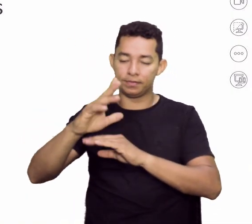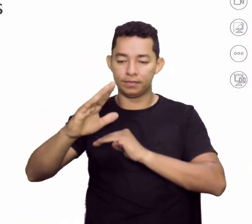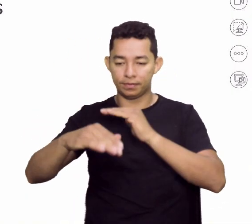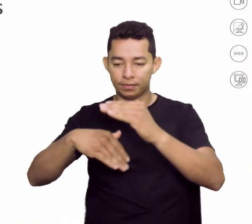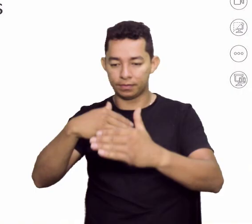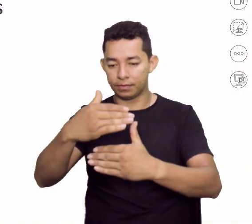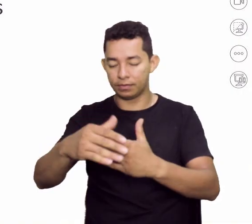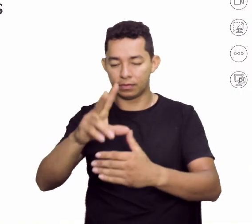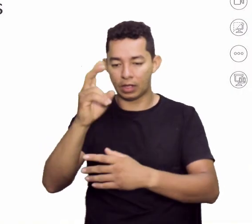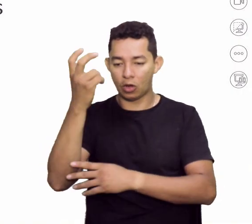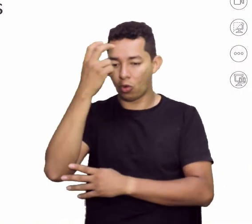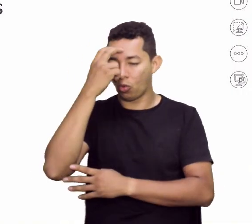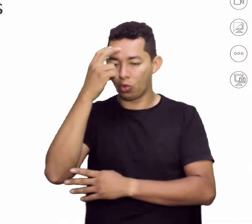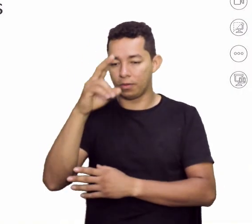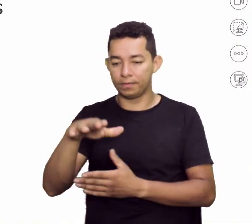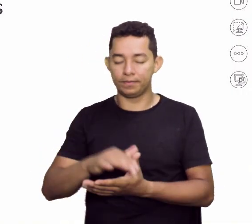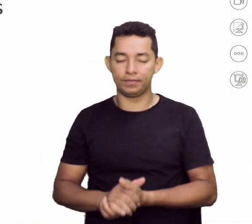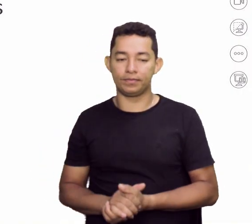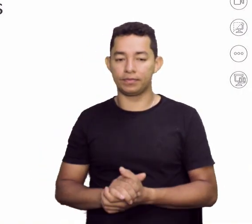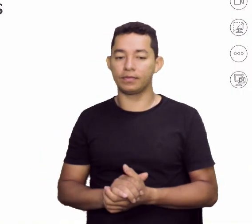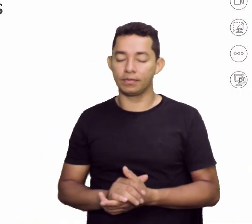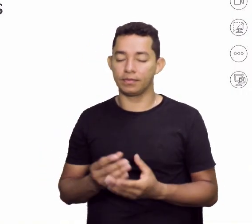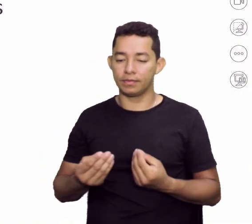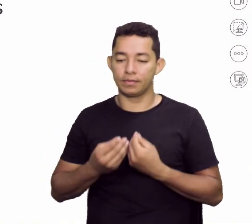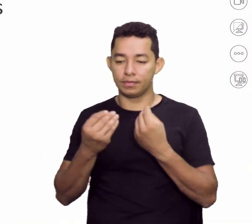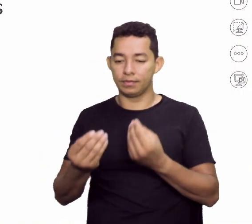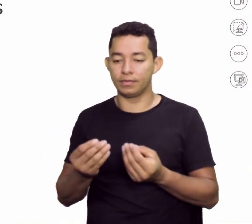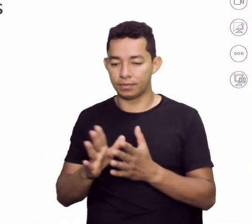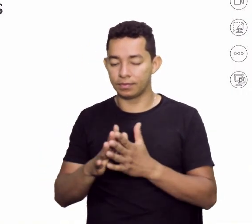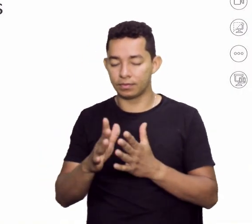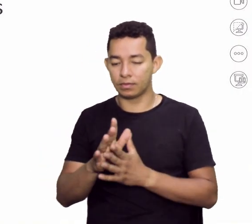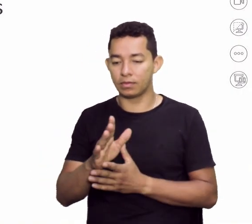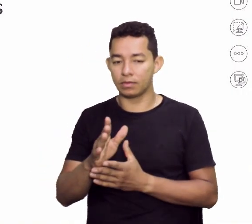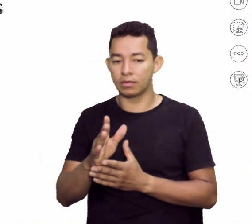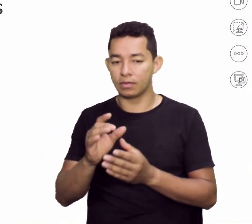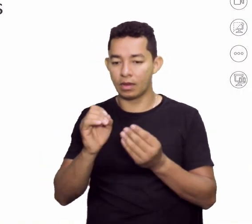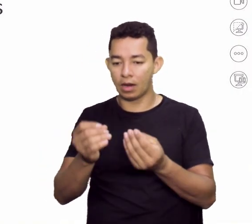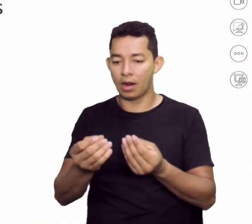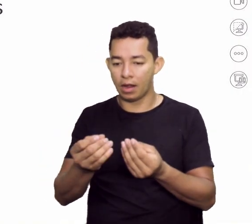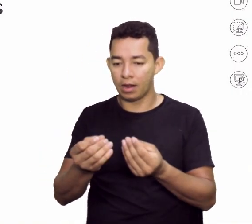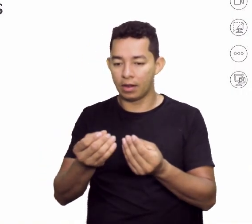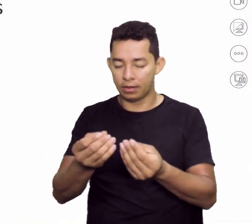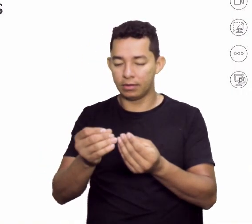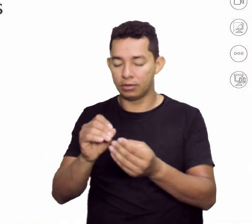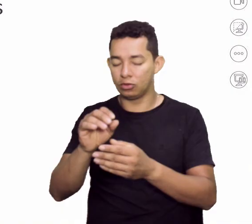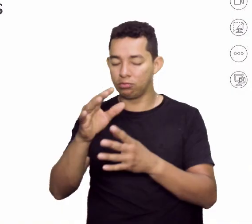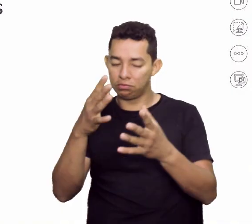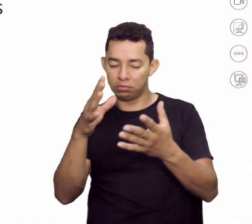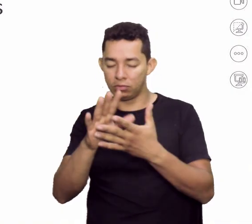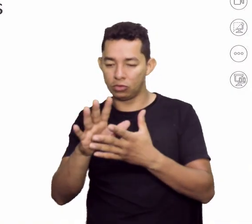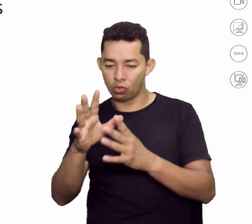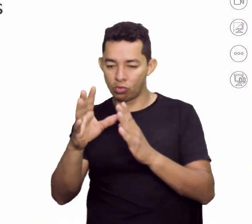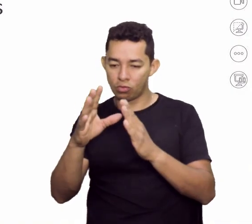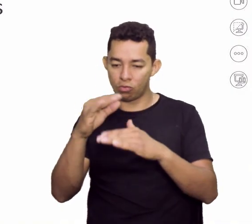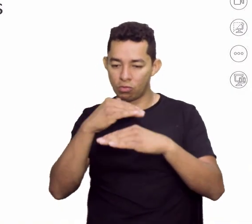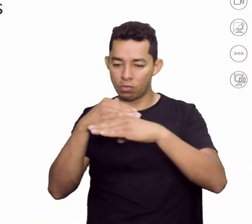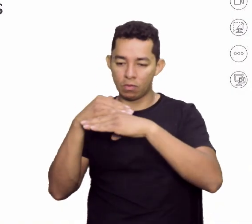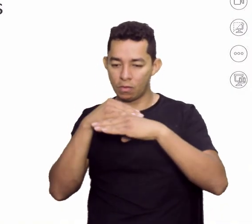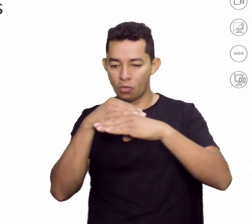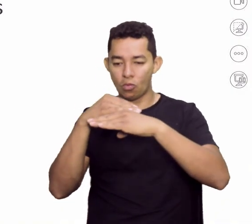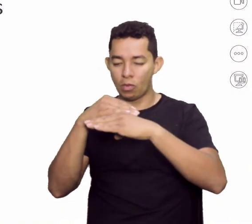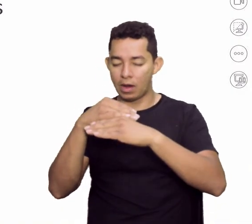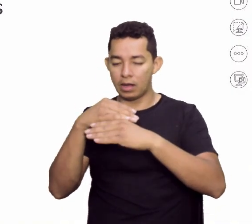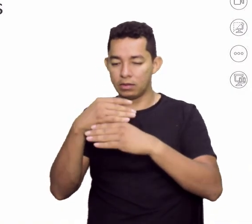posteriores, deixando um legado estético e técnico que pode ser visto até hoje. Suas obras, como